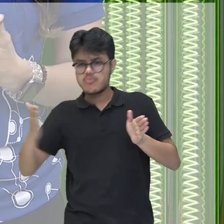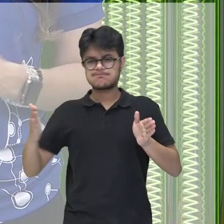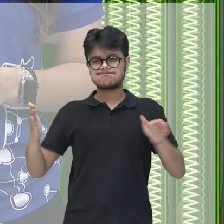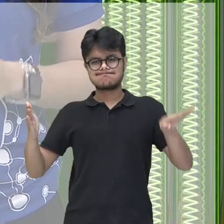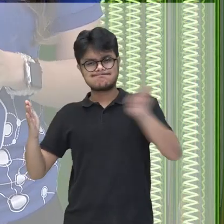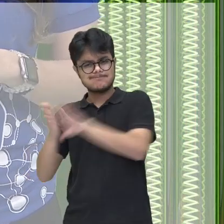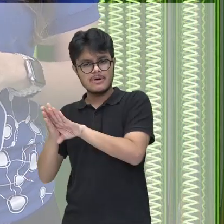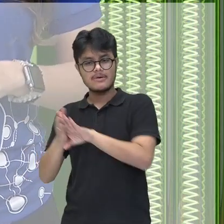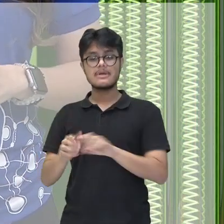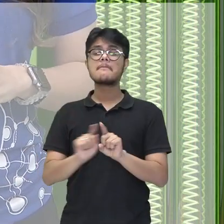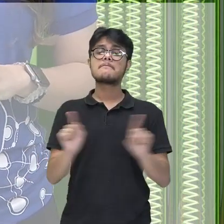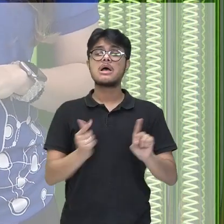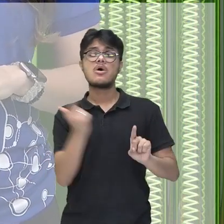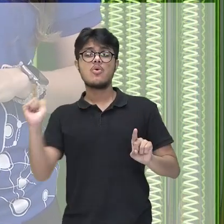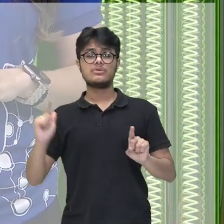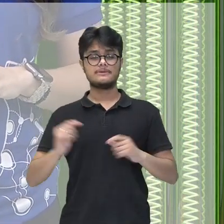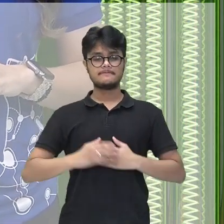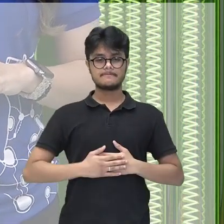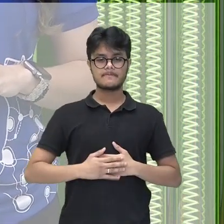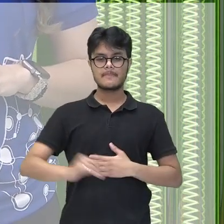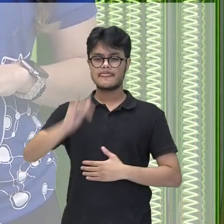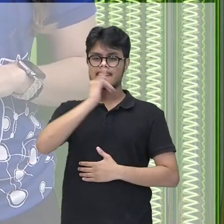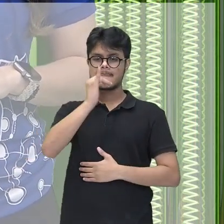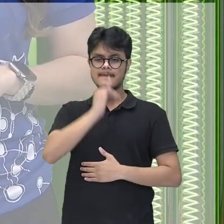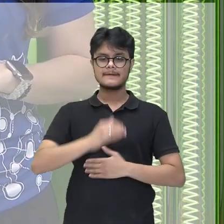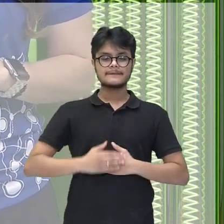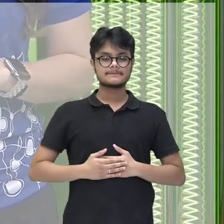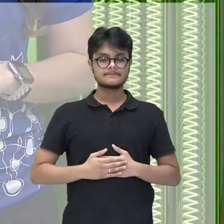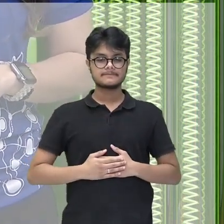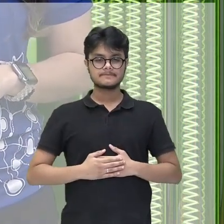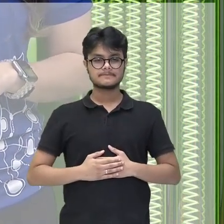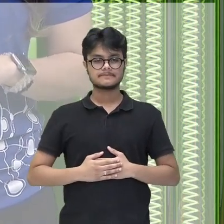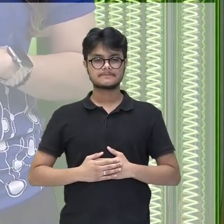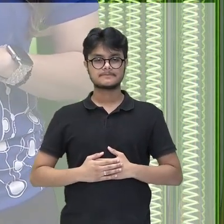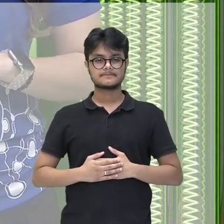outras etapas, como a gente pode observar aí no